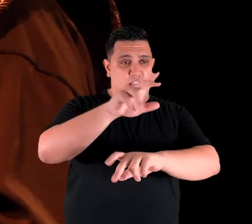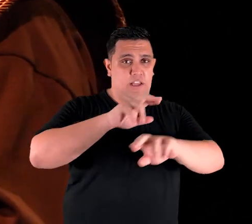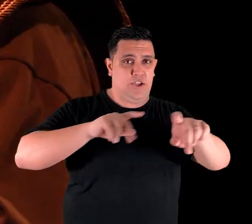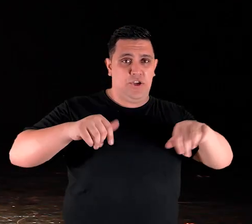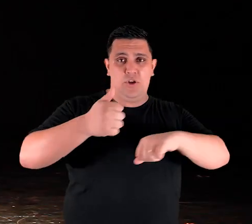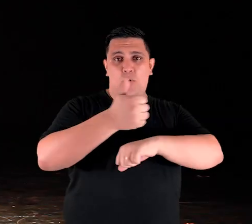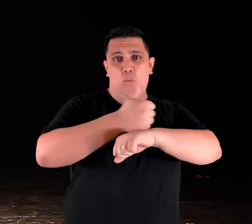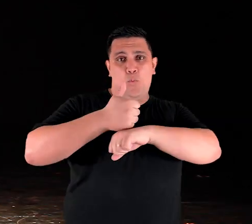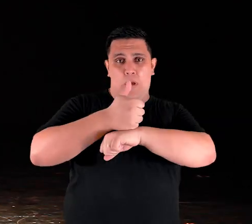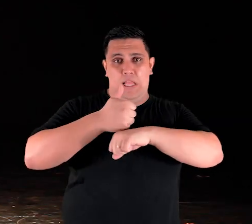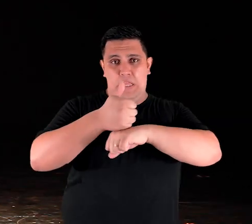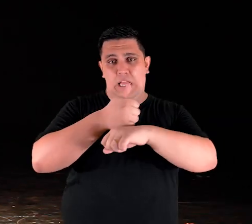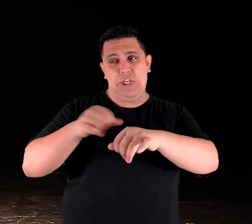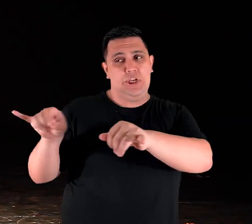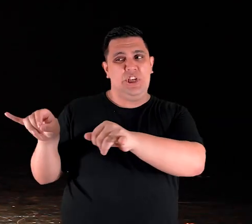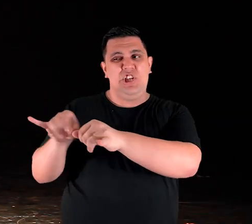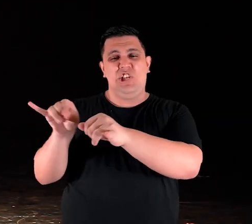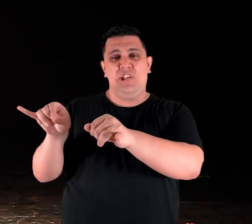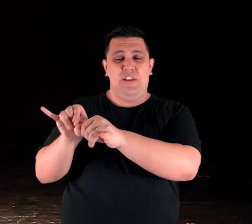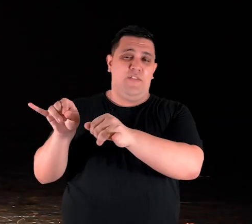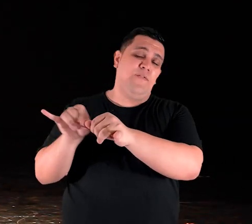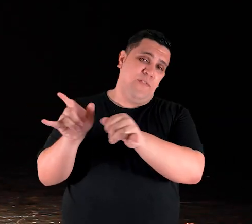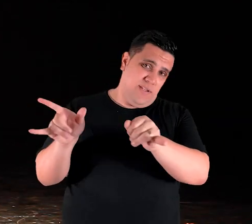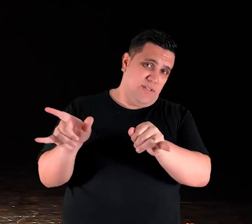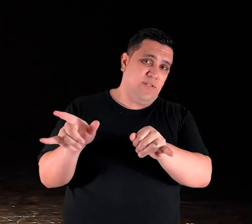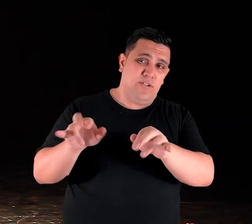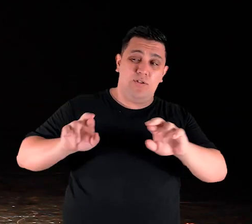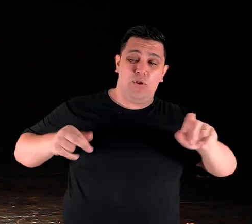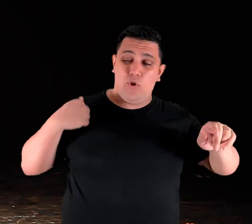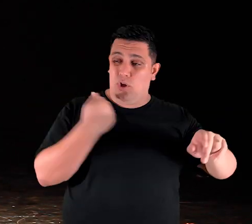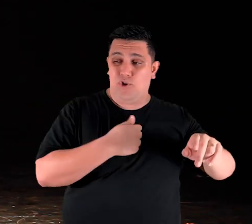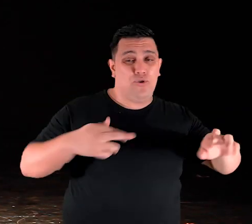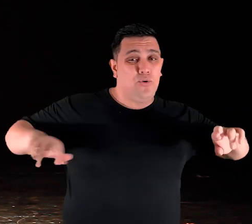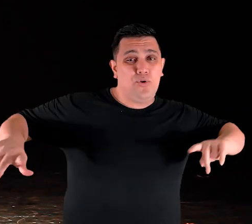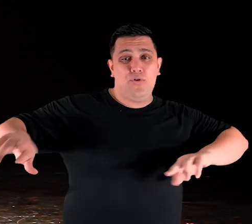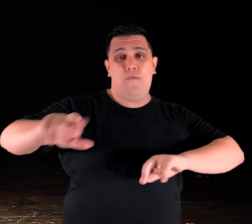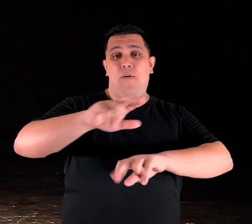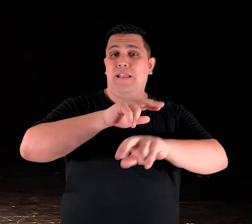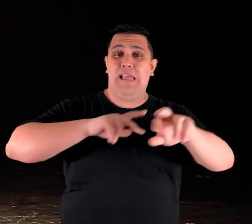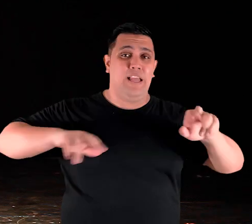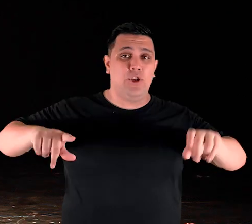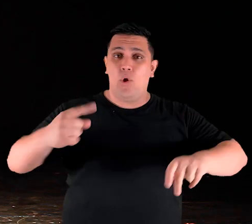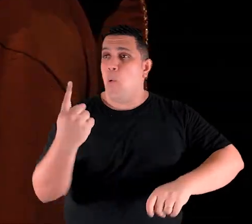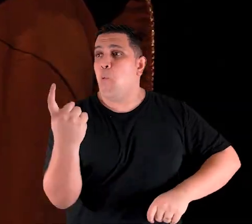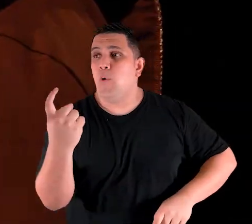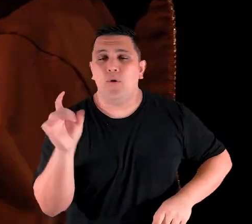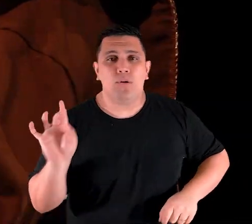qualidades, defeitos os tornam diferentes, únicos.